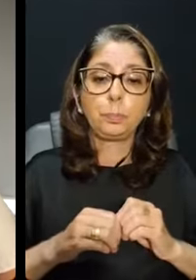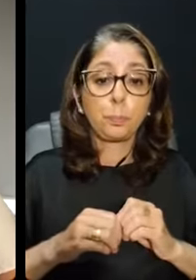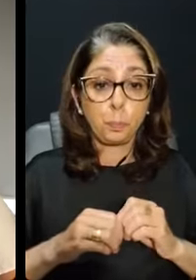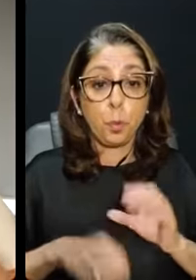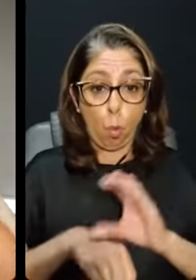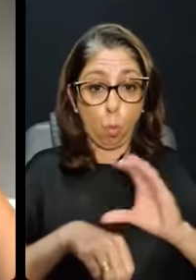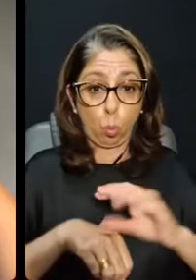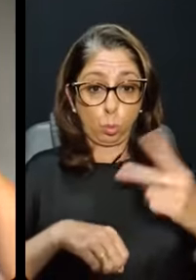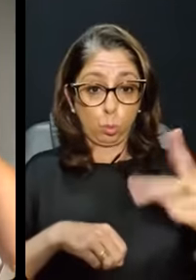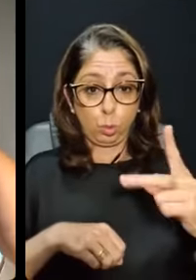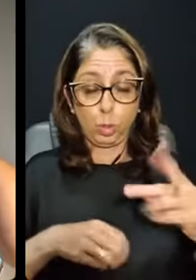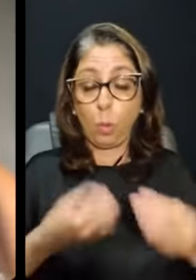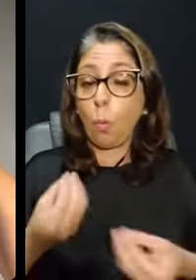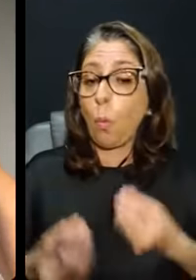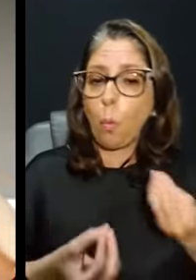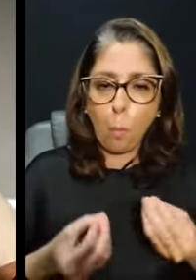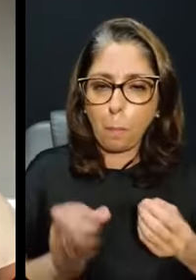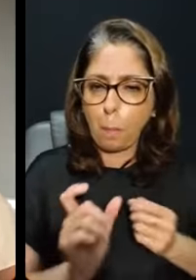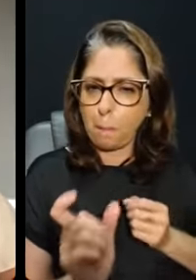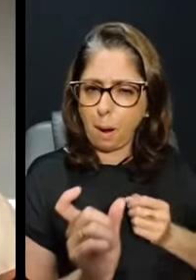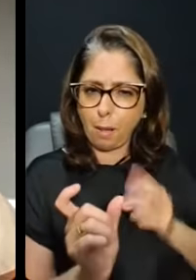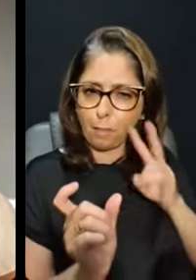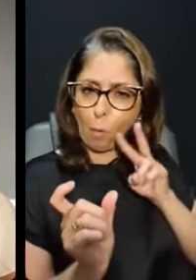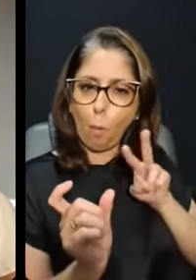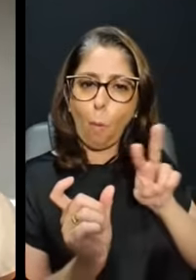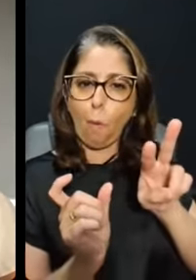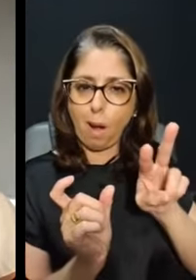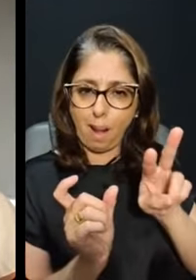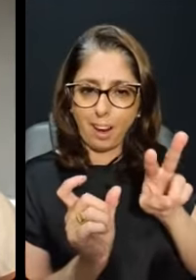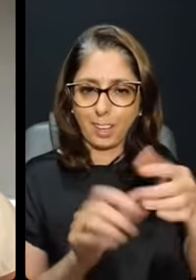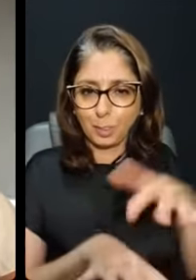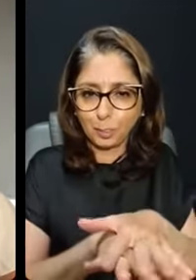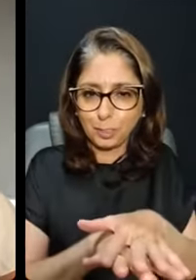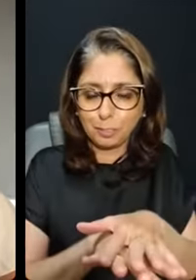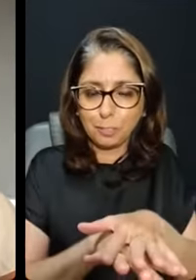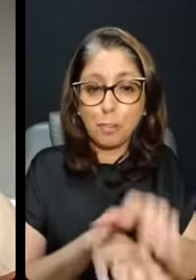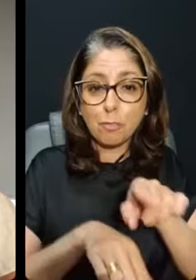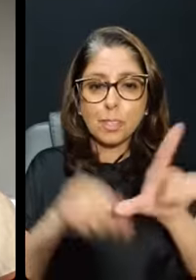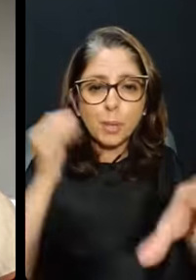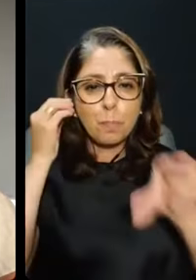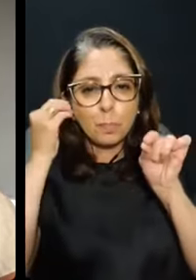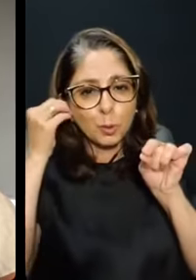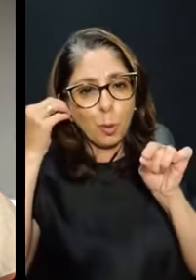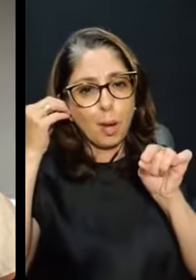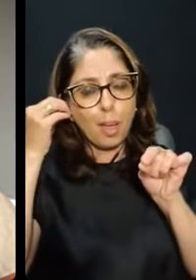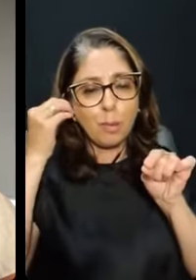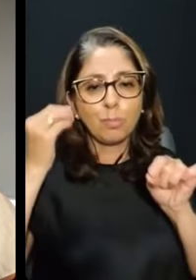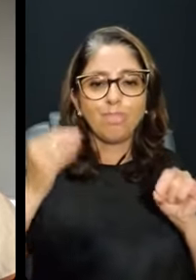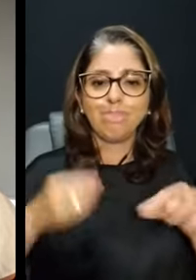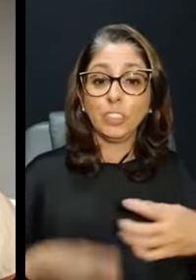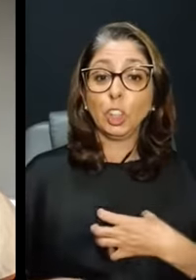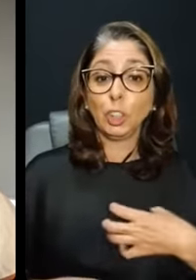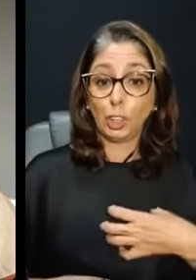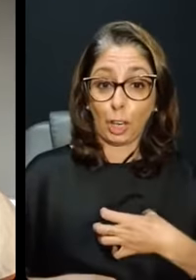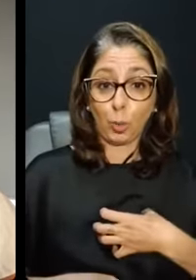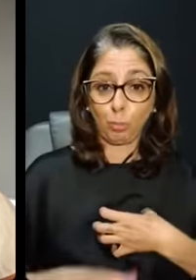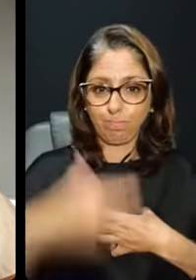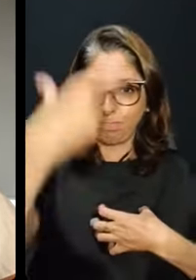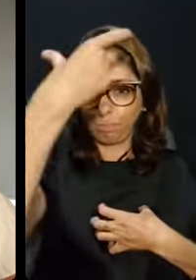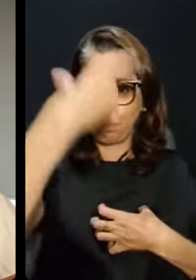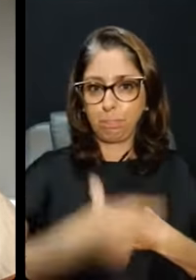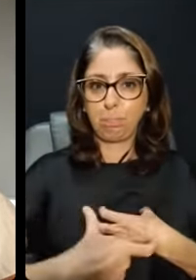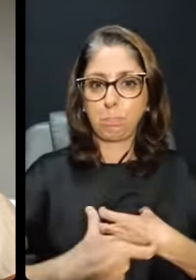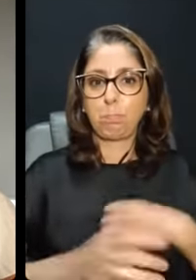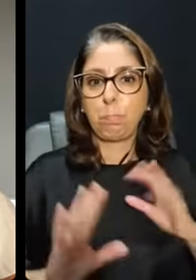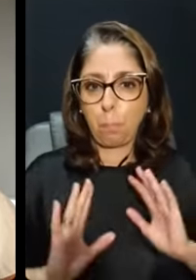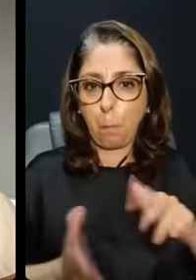começado escolhendo ensinar como fazer um banheiro acessível, mas você já tinha entendido, assim, pela trajetória, pelo que você